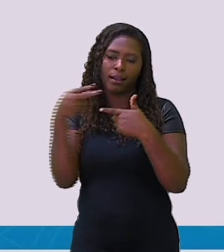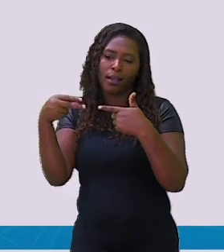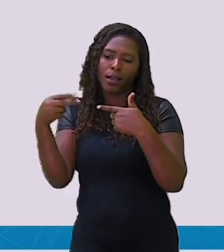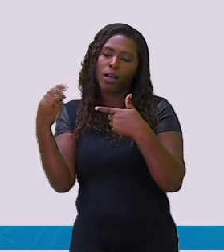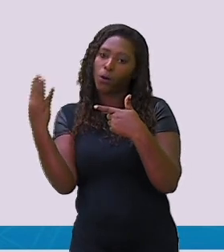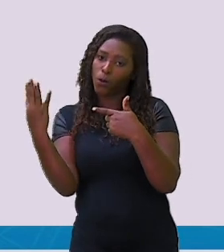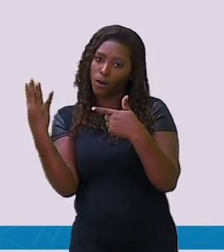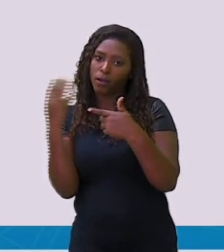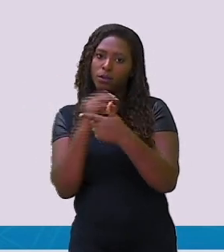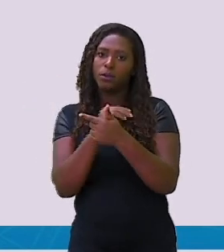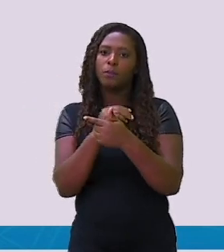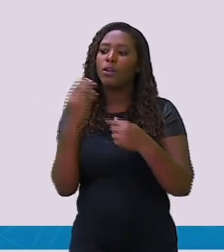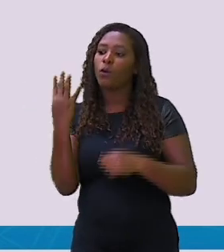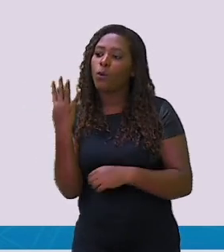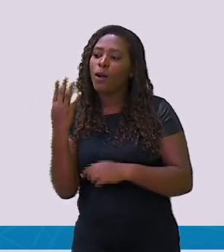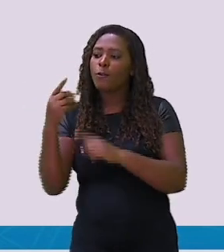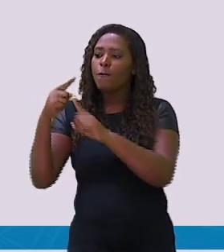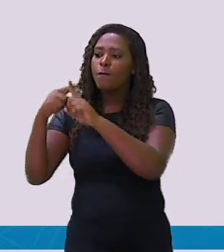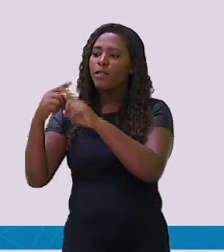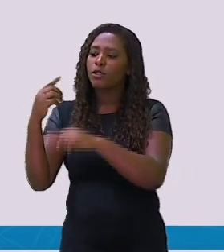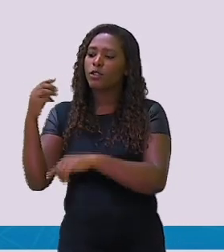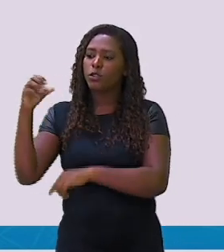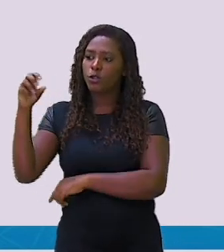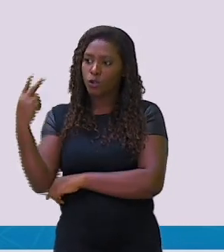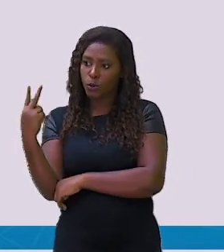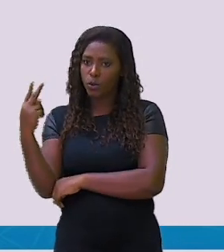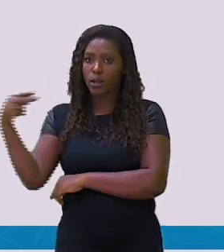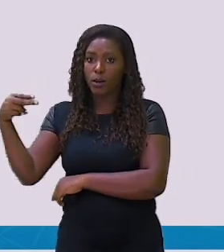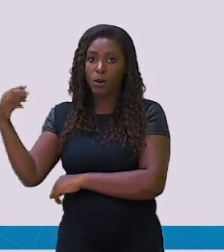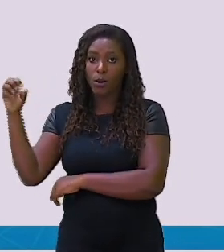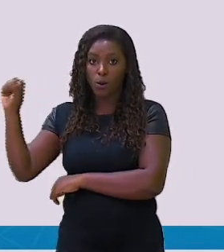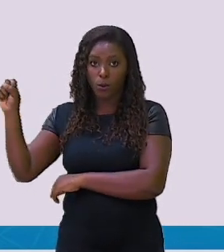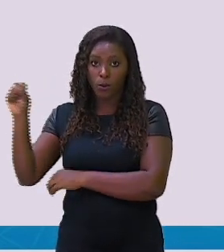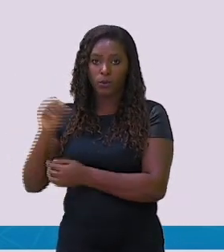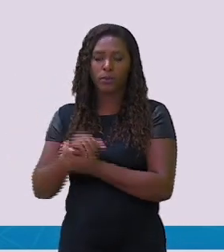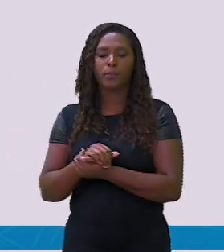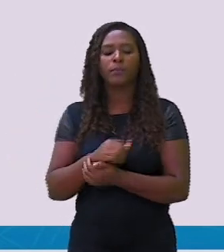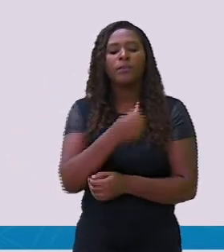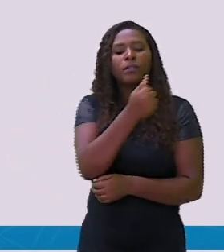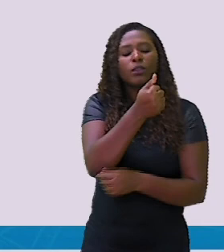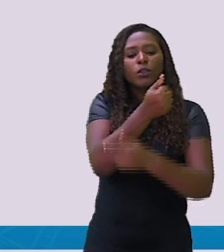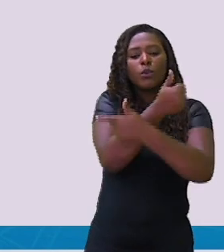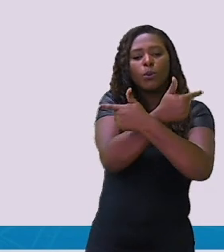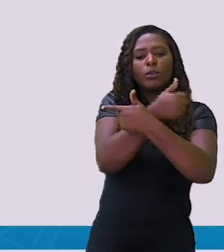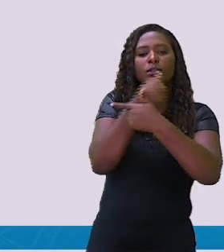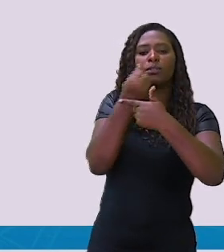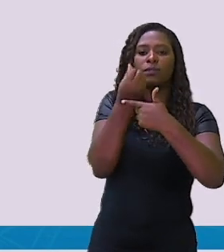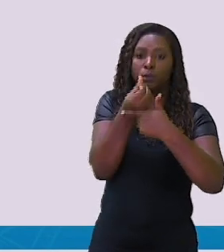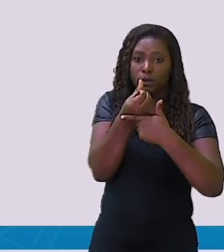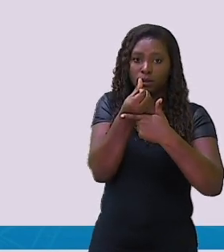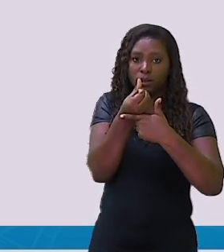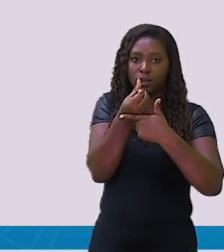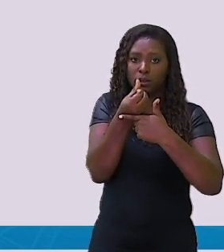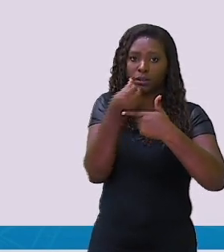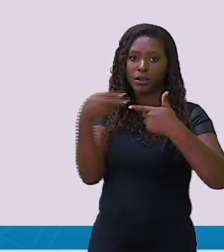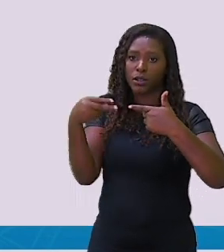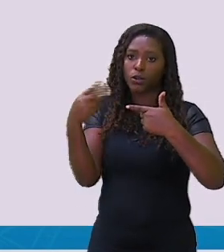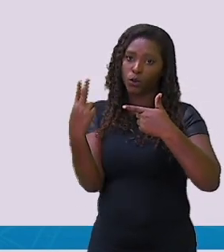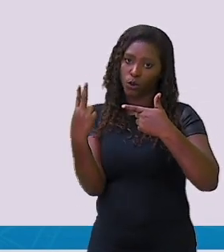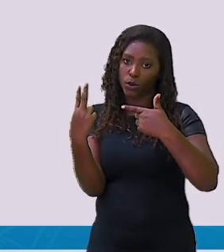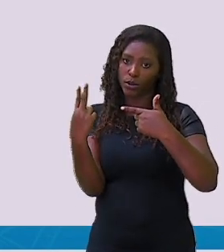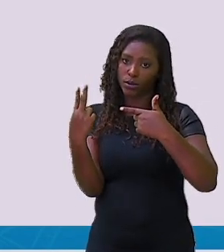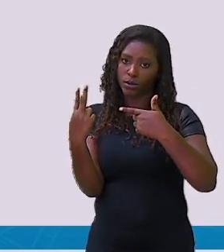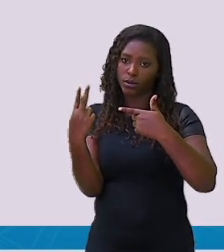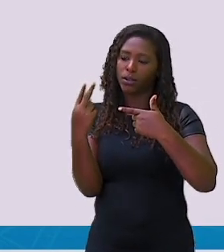344 x 28 12 / 62